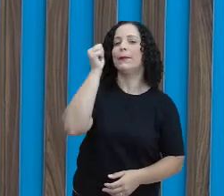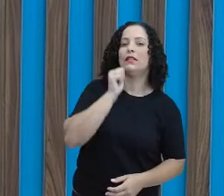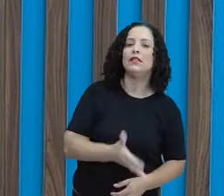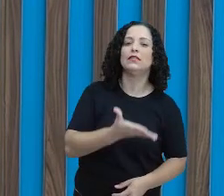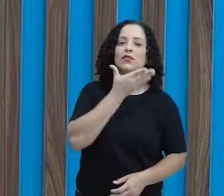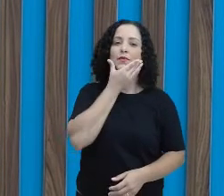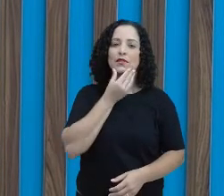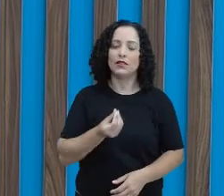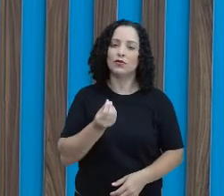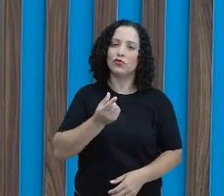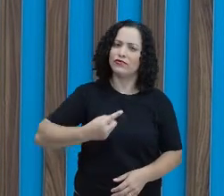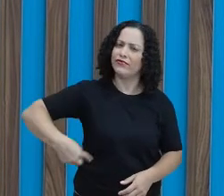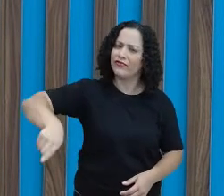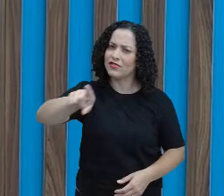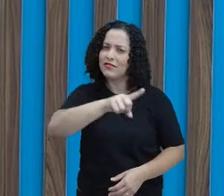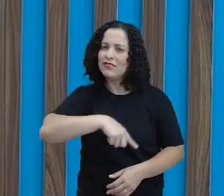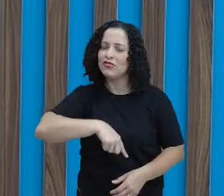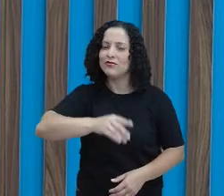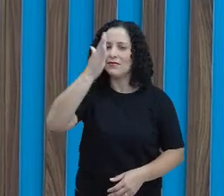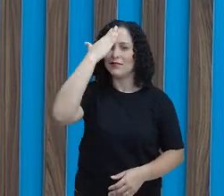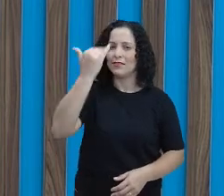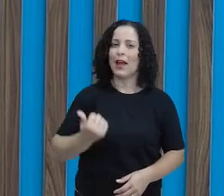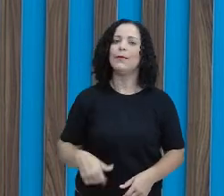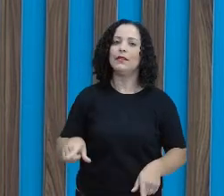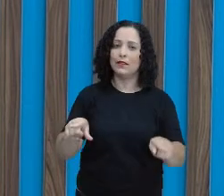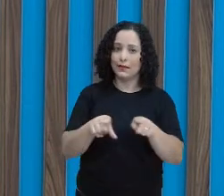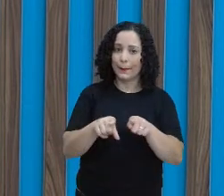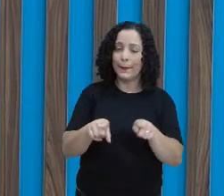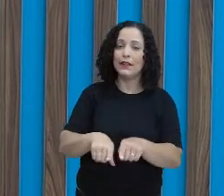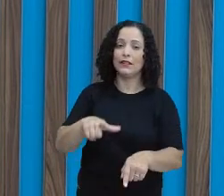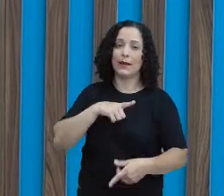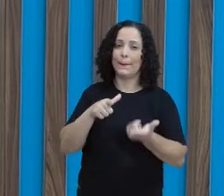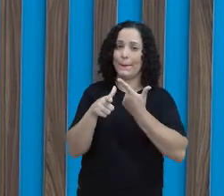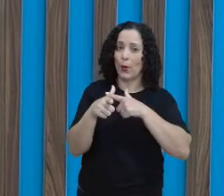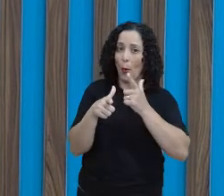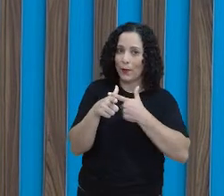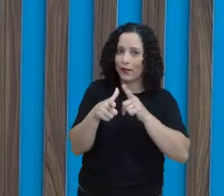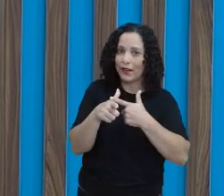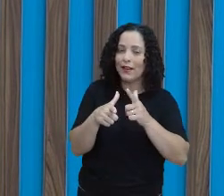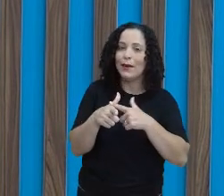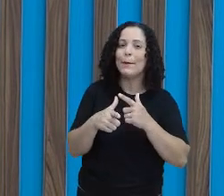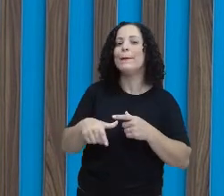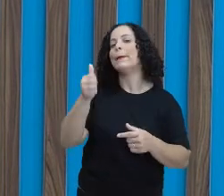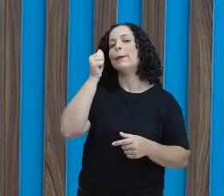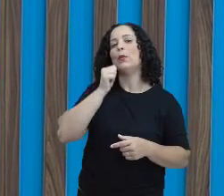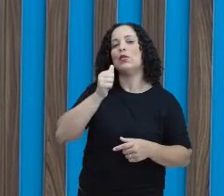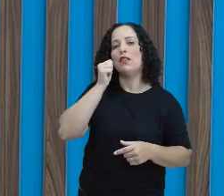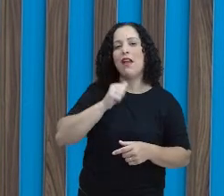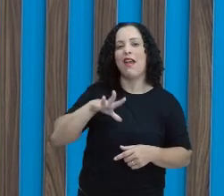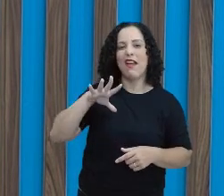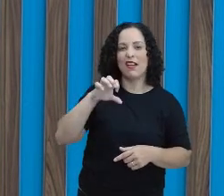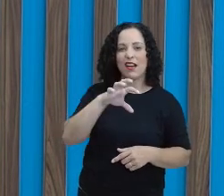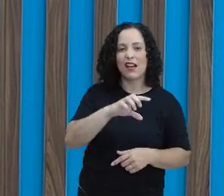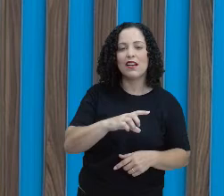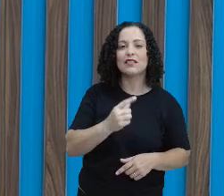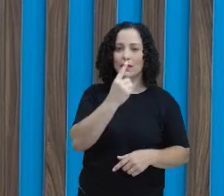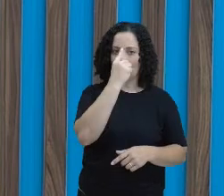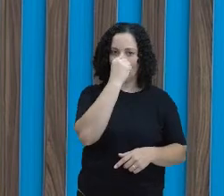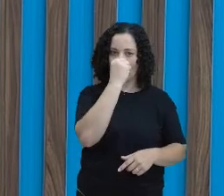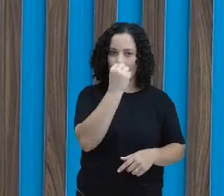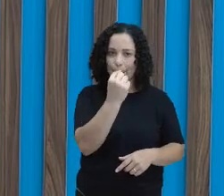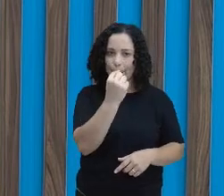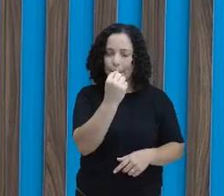embora a questão do câncer de mama acomete mais as mulheres, mas existem casos aí também que acometem alguns